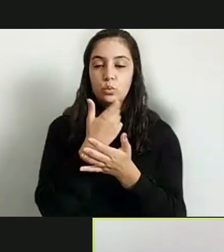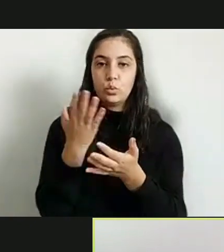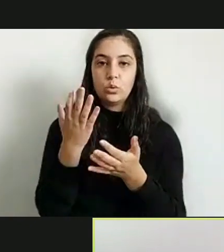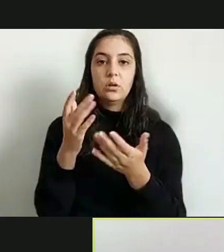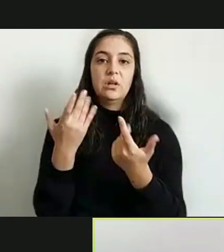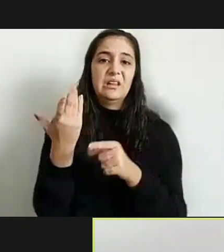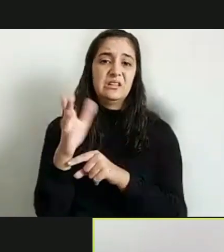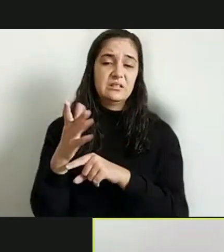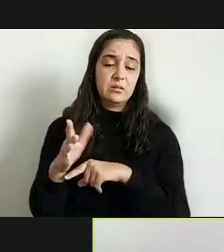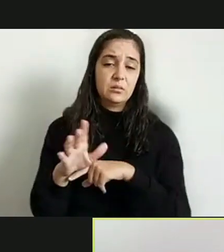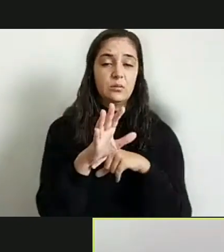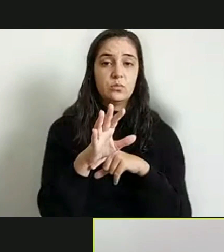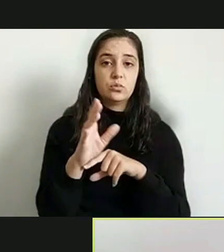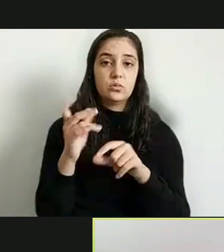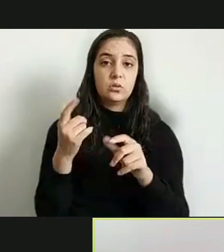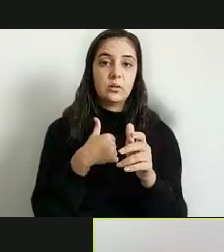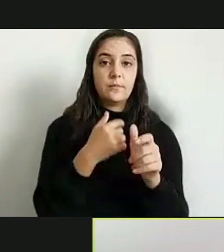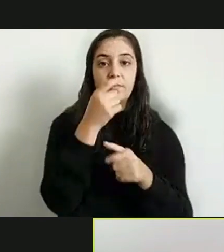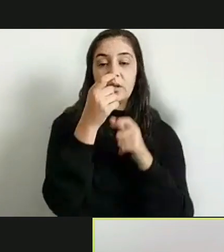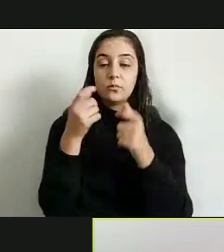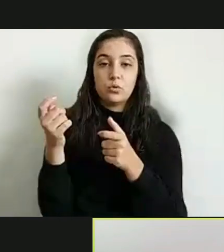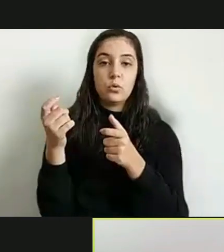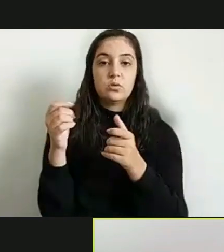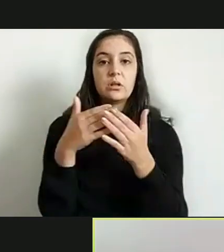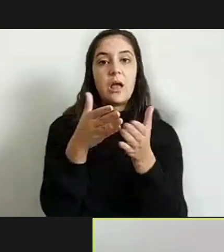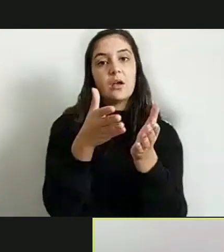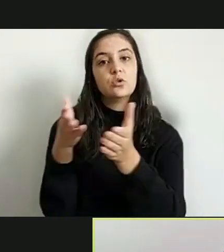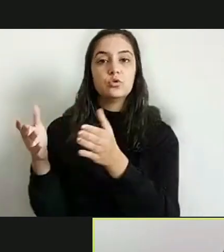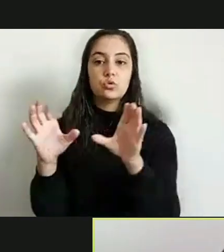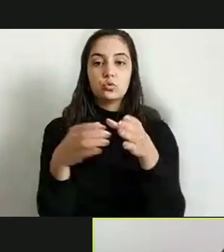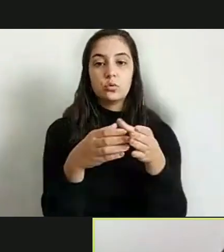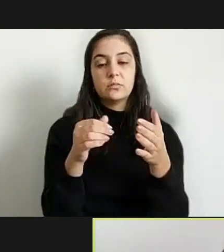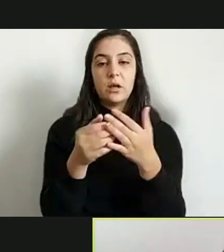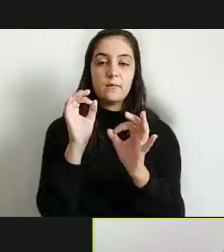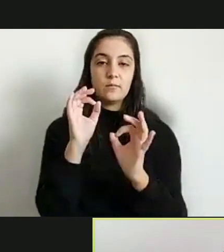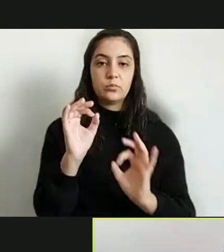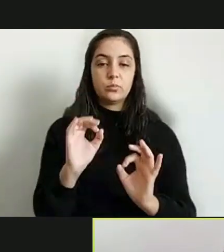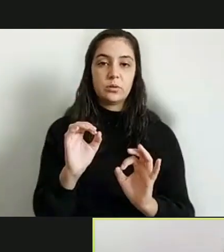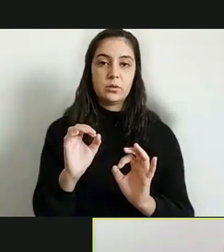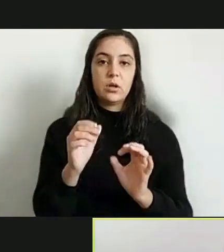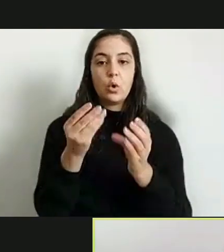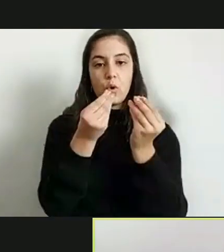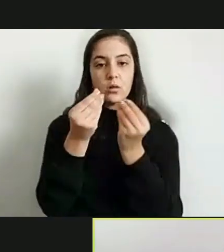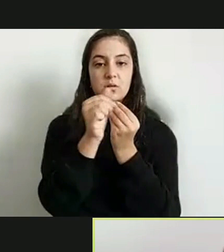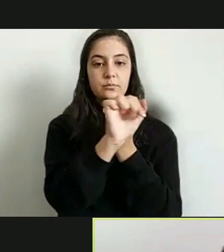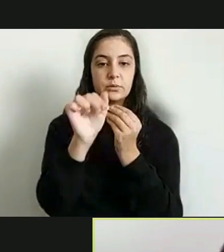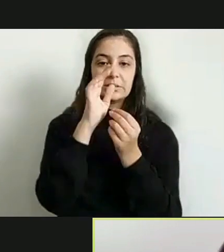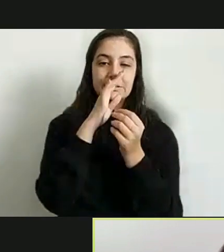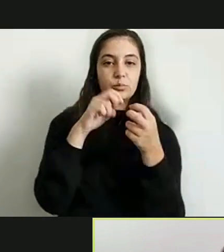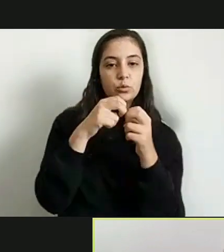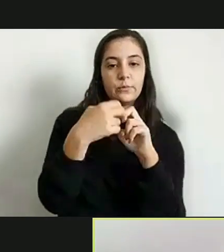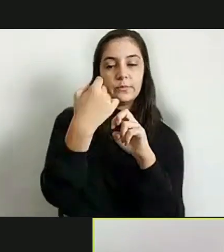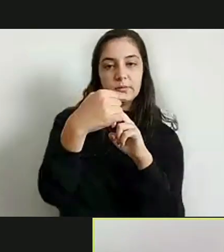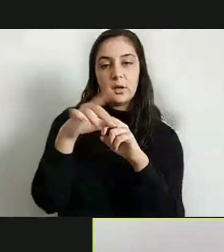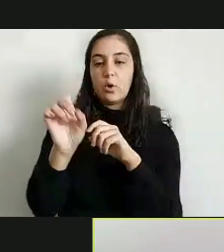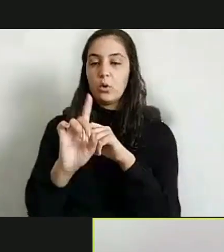exemplos de cidadãos e cidadãs que ajudam as autarquias a fazer a monitorização da qualidade desses percursos para retificar algum tipo de problema. Portanto,